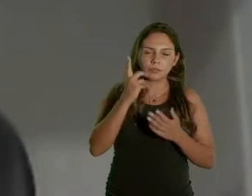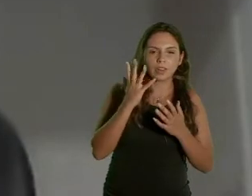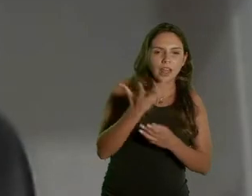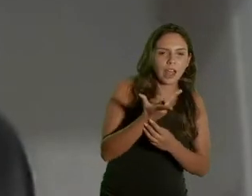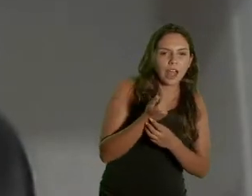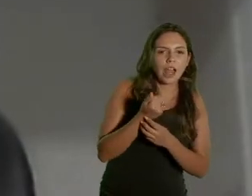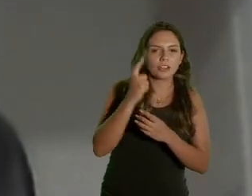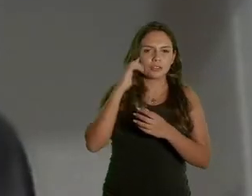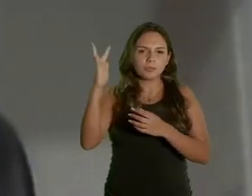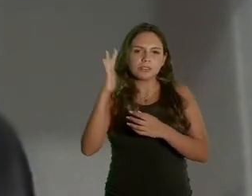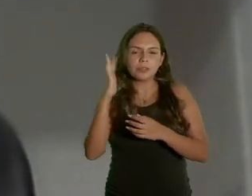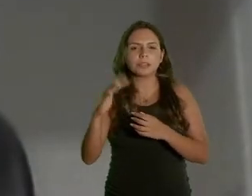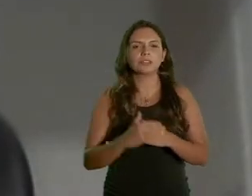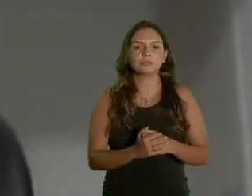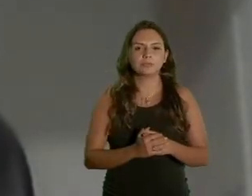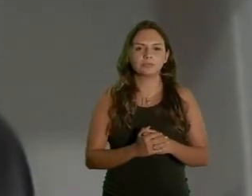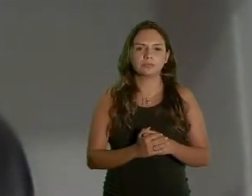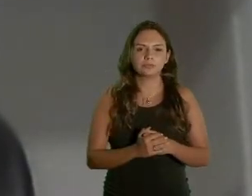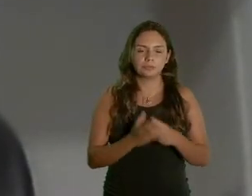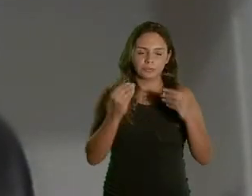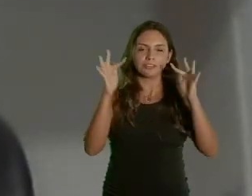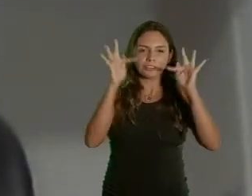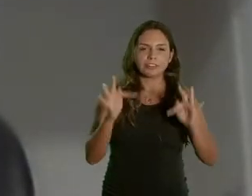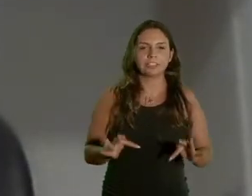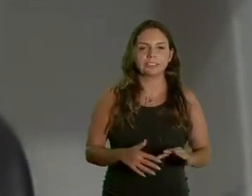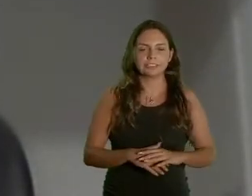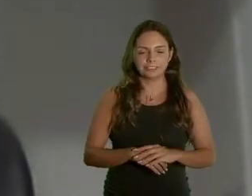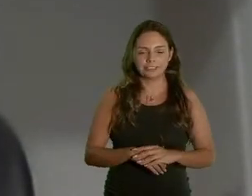um pensamento, um incômodo, isso me deixou muito feliz.